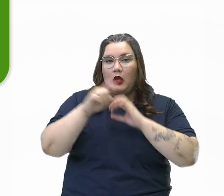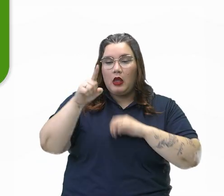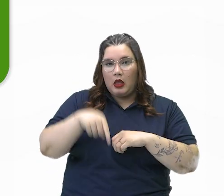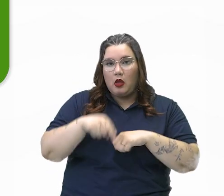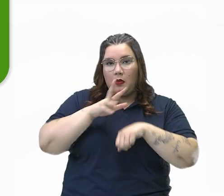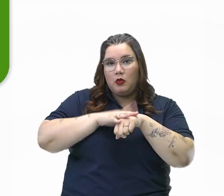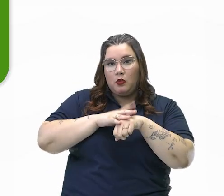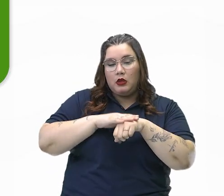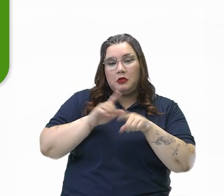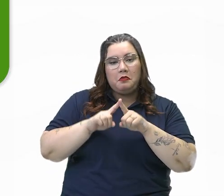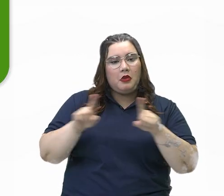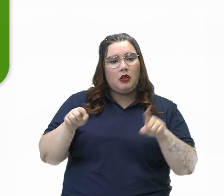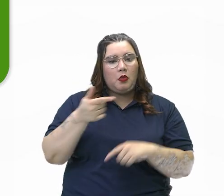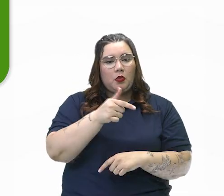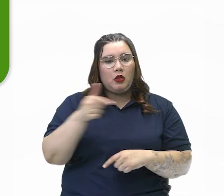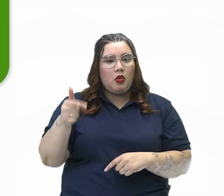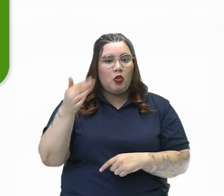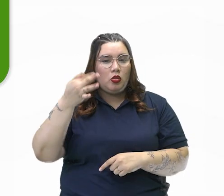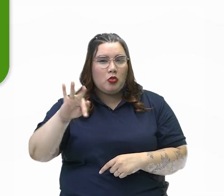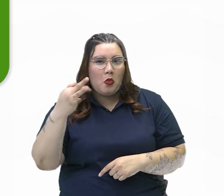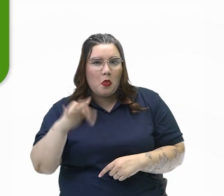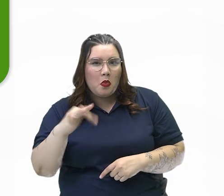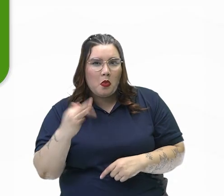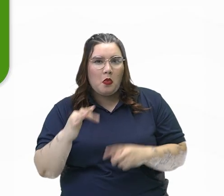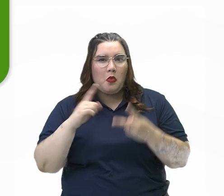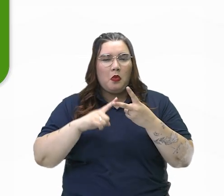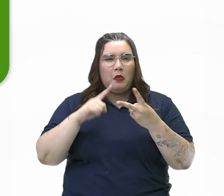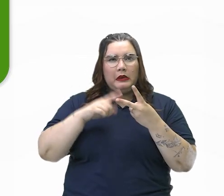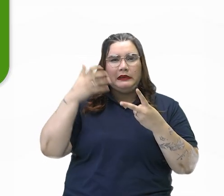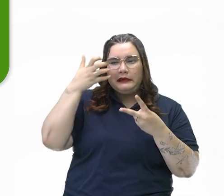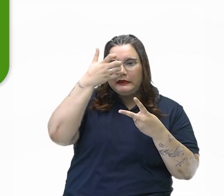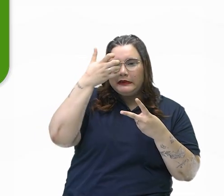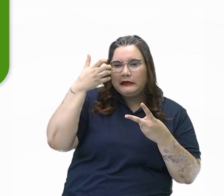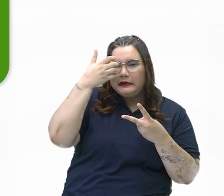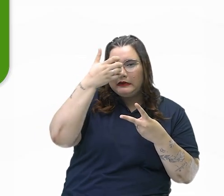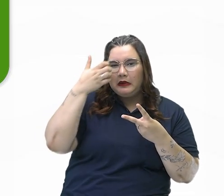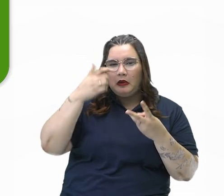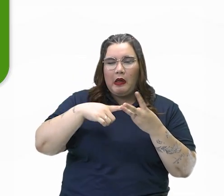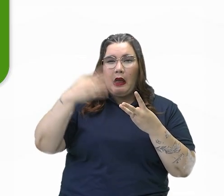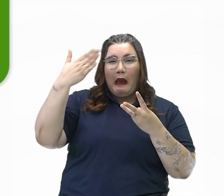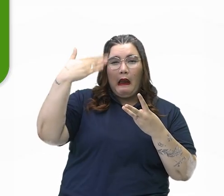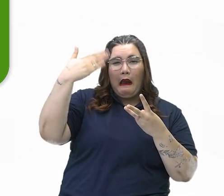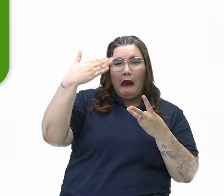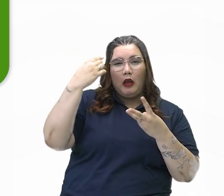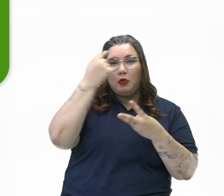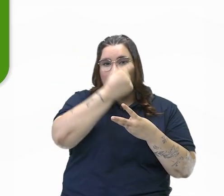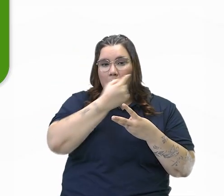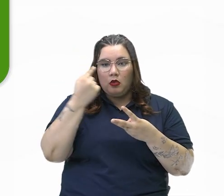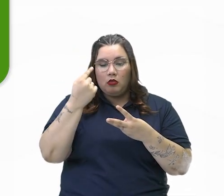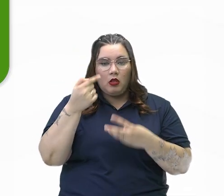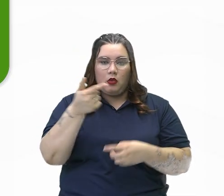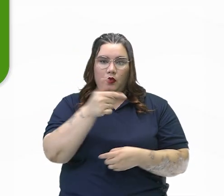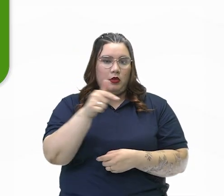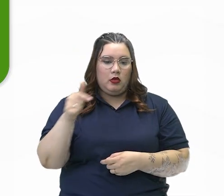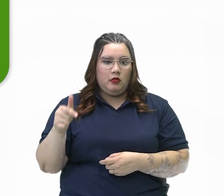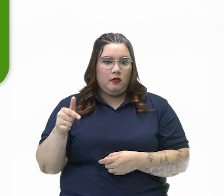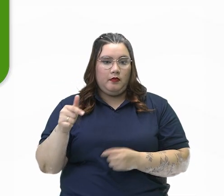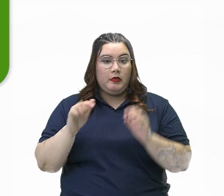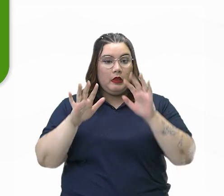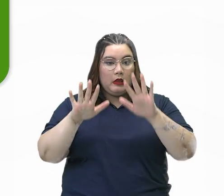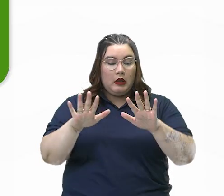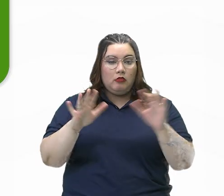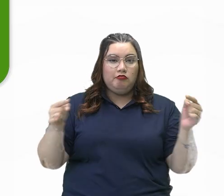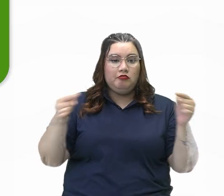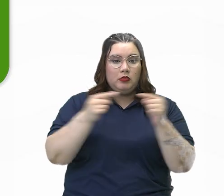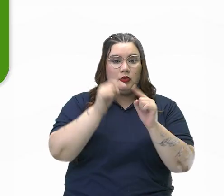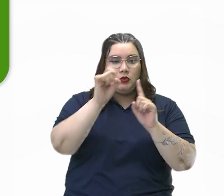que normalmente não provoca dor, coceira ou ardor nos olhos. De acordo